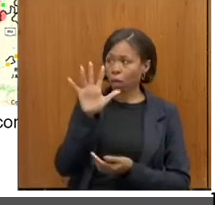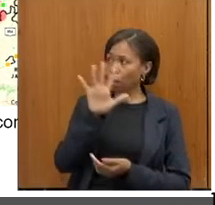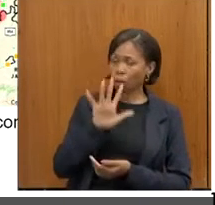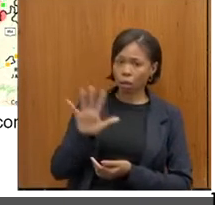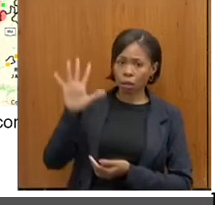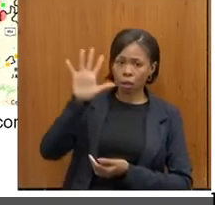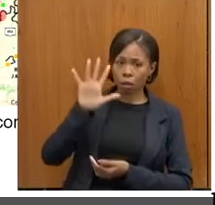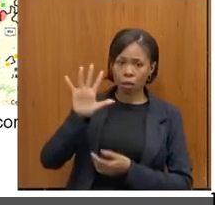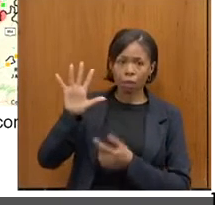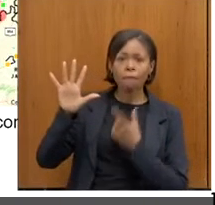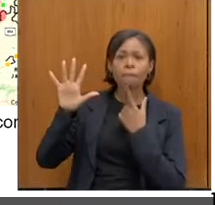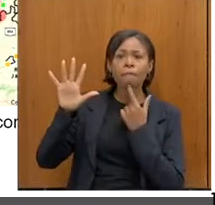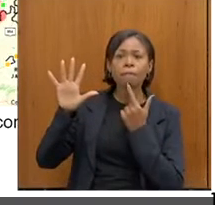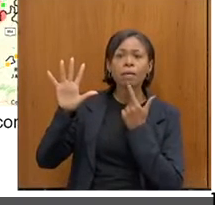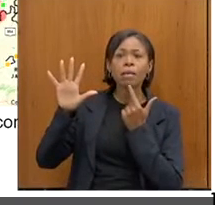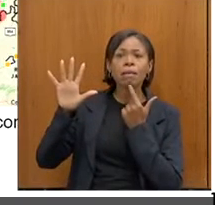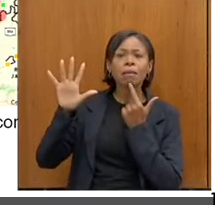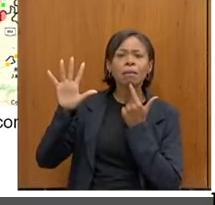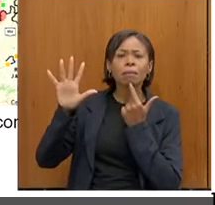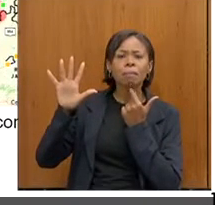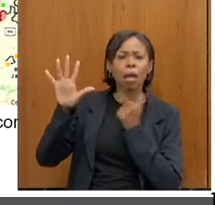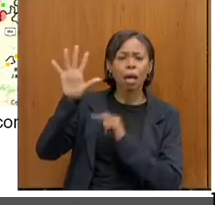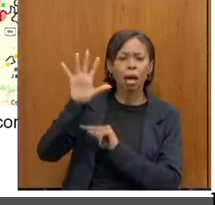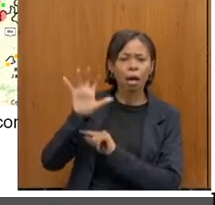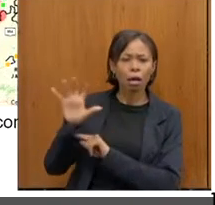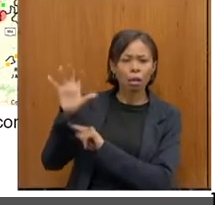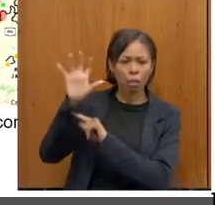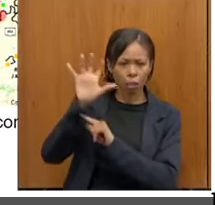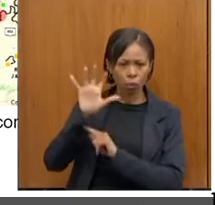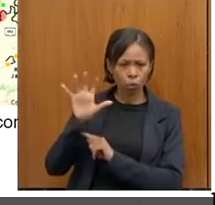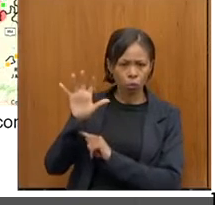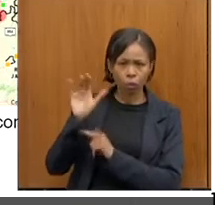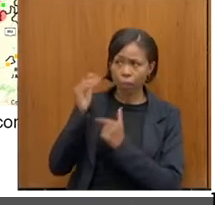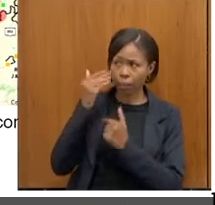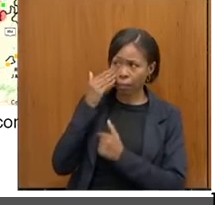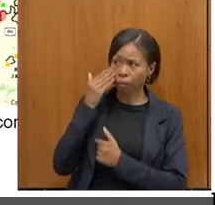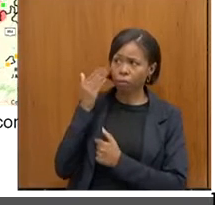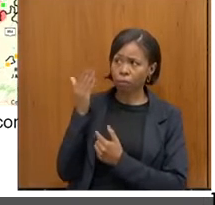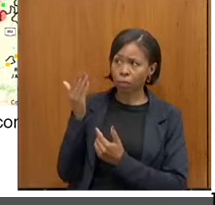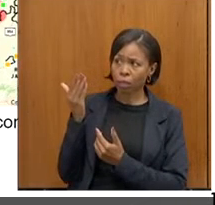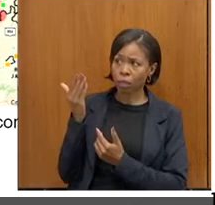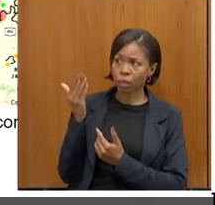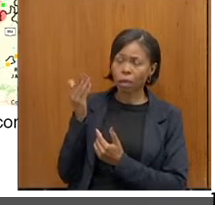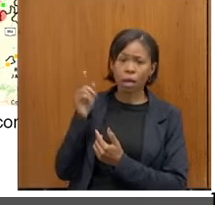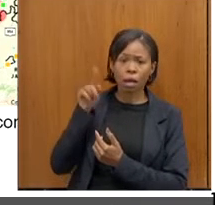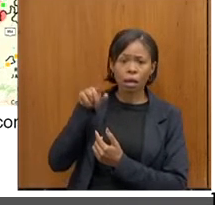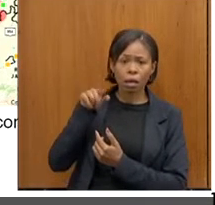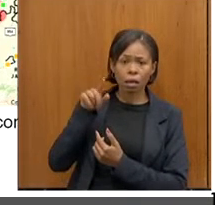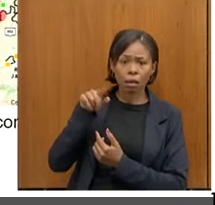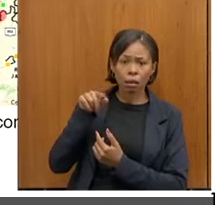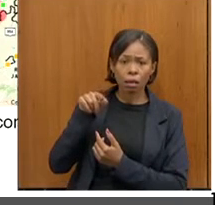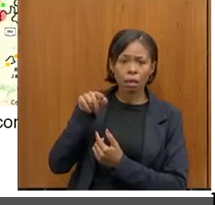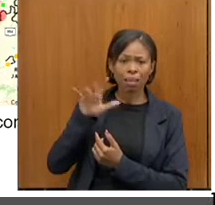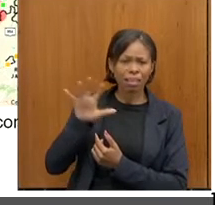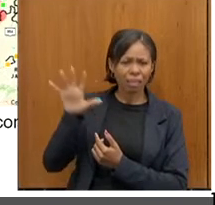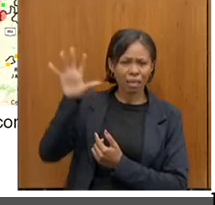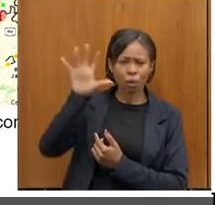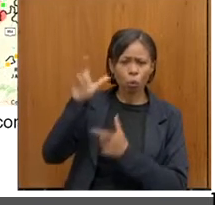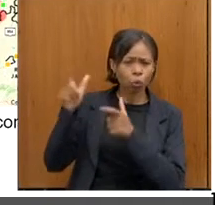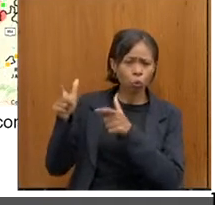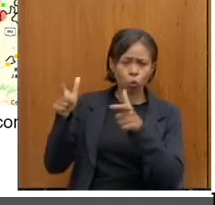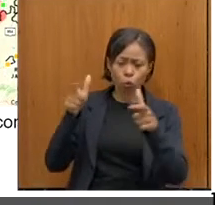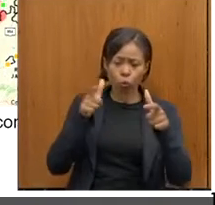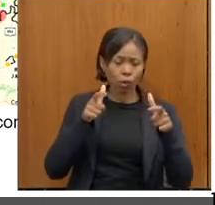essa parte vermelha aqui o senhor enxergam aqui a direita são as cargas reprimidas hoje não